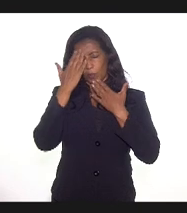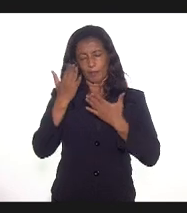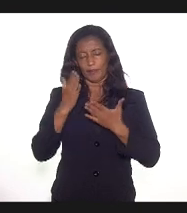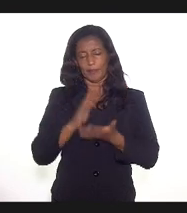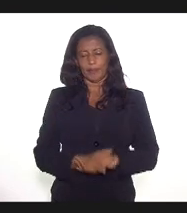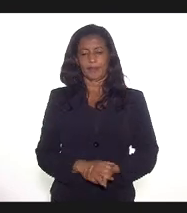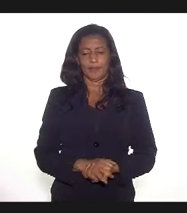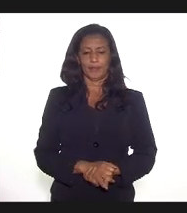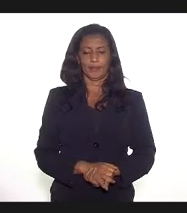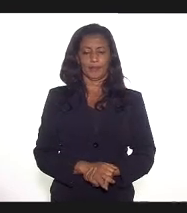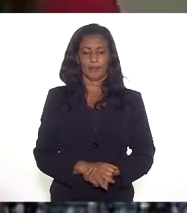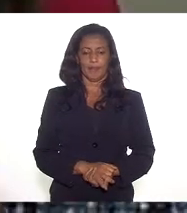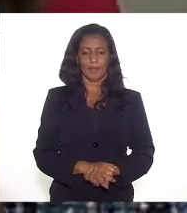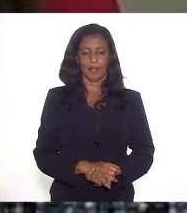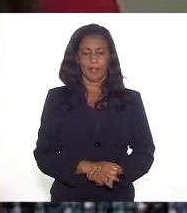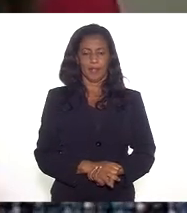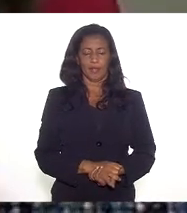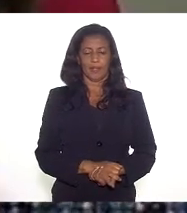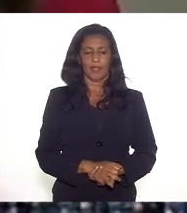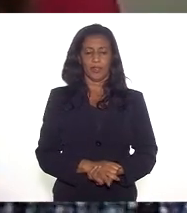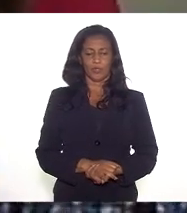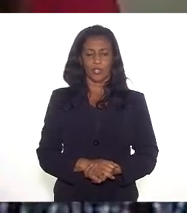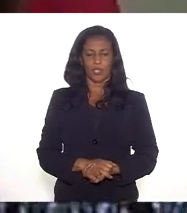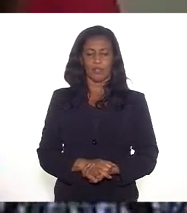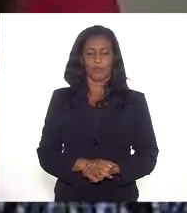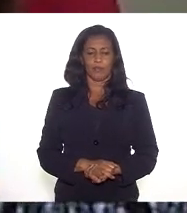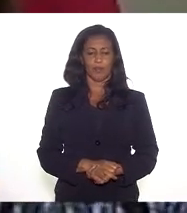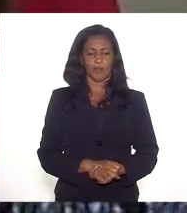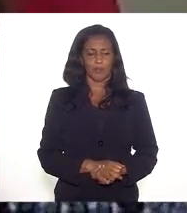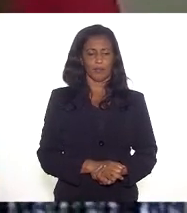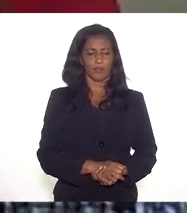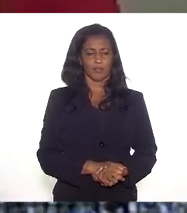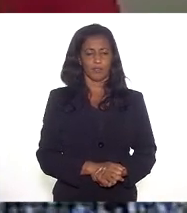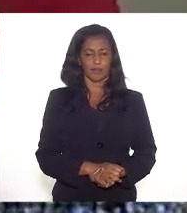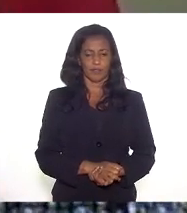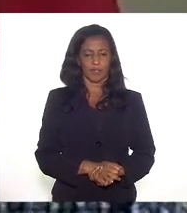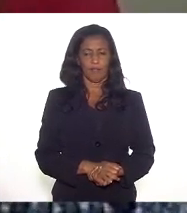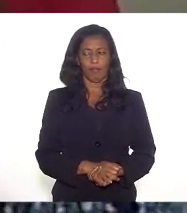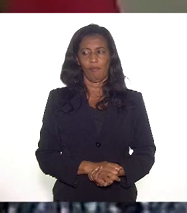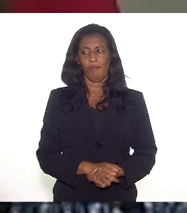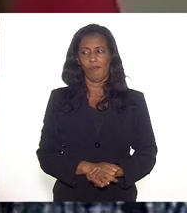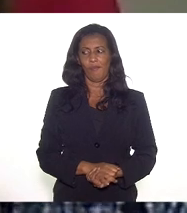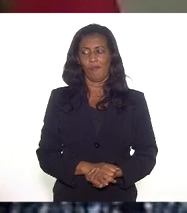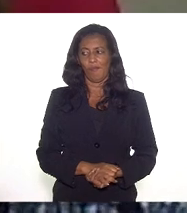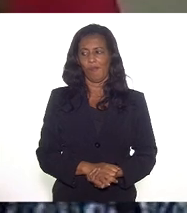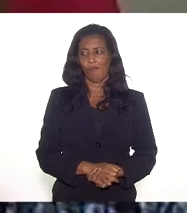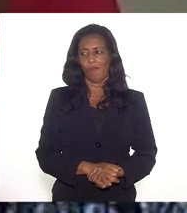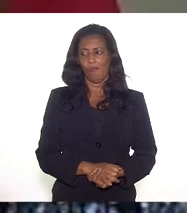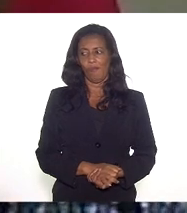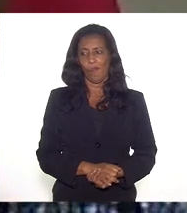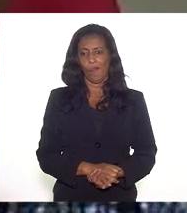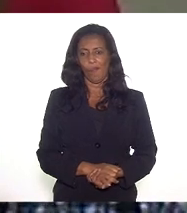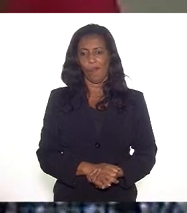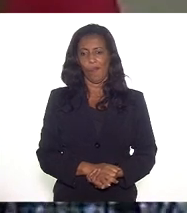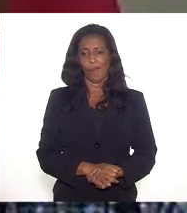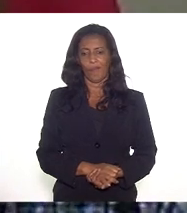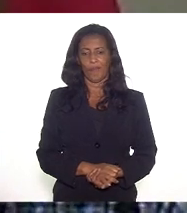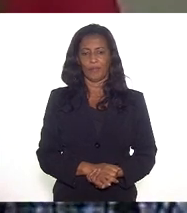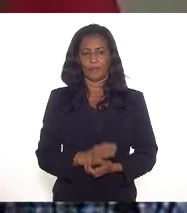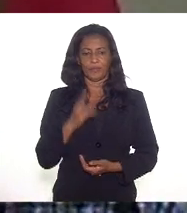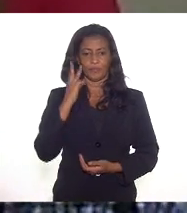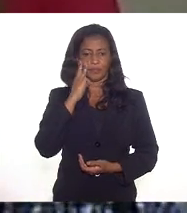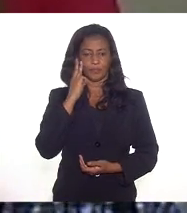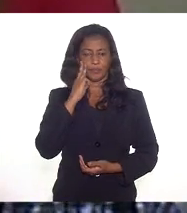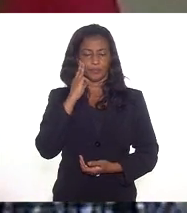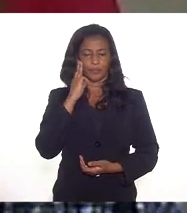presidente. Agradecendo ao deputado Eurico Júnior. O último orador inscrito é deputado Valdeque